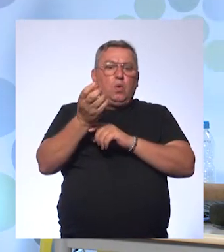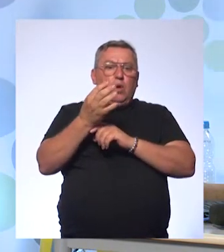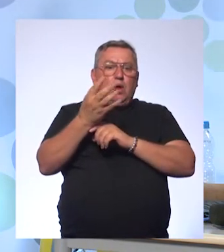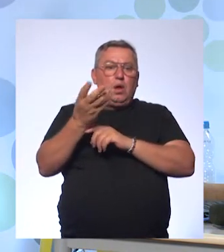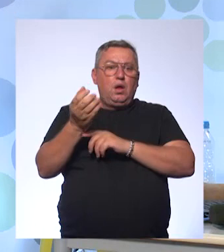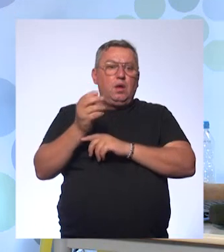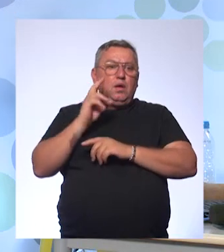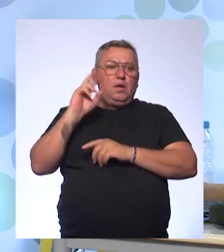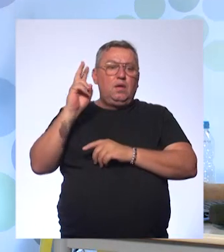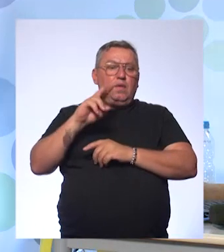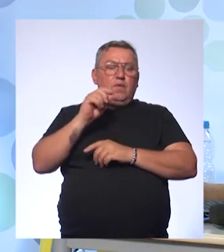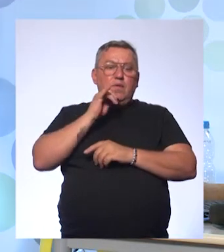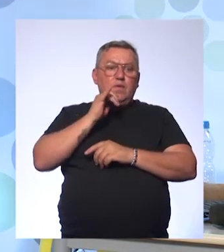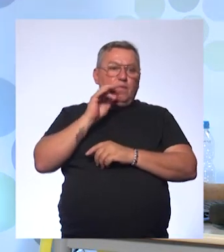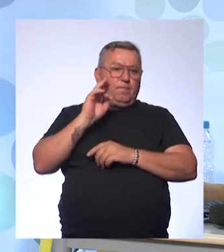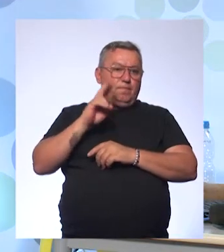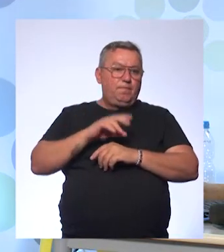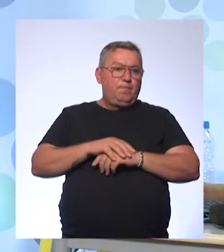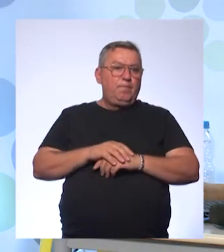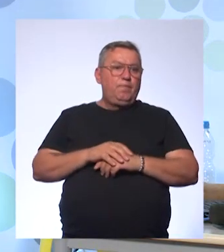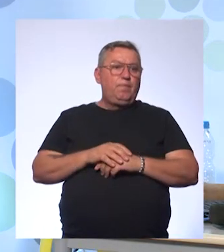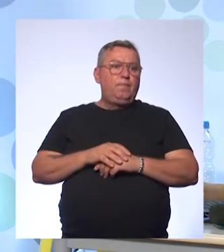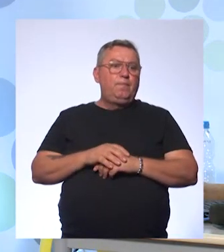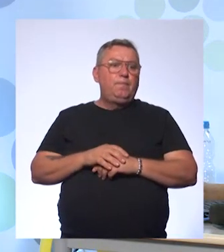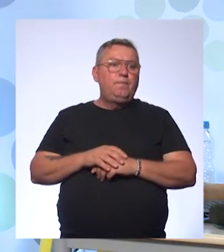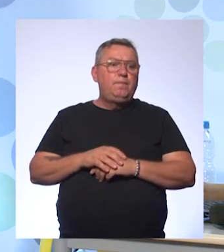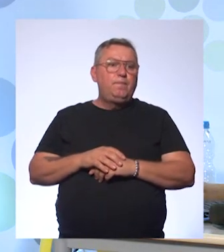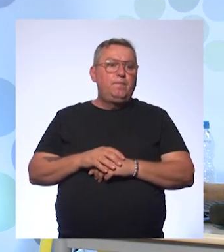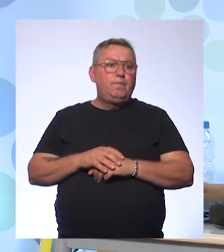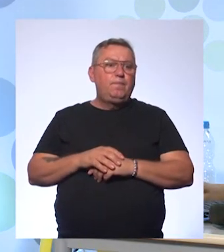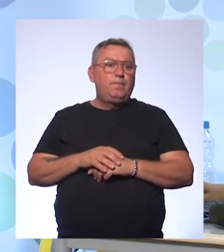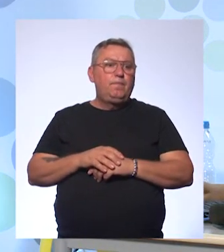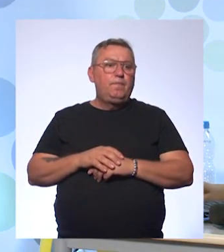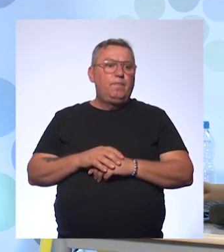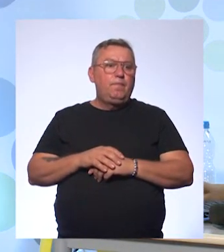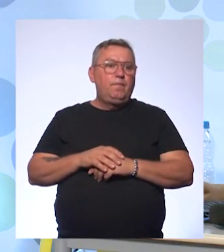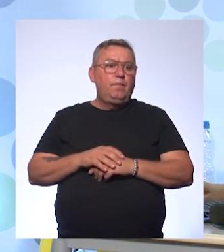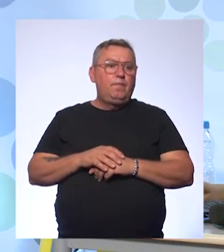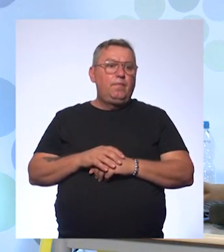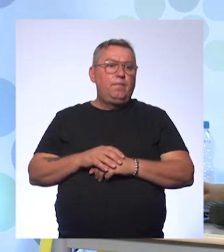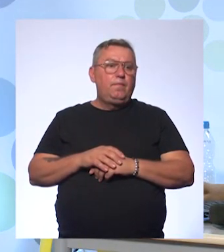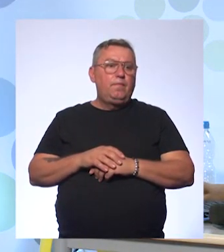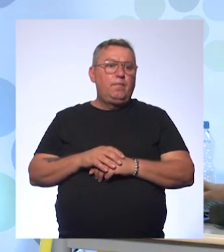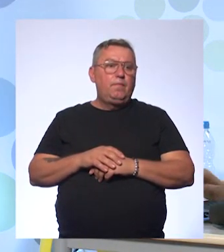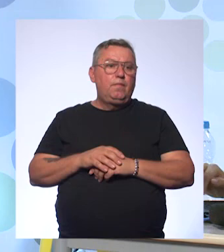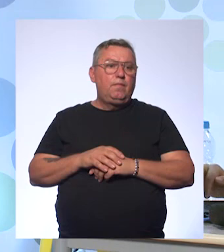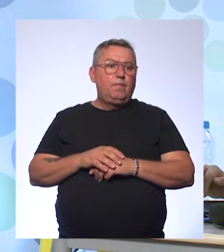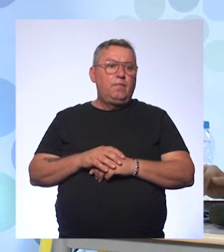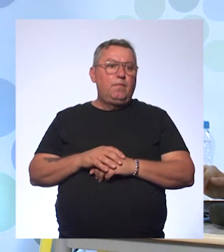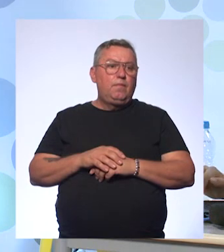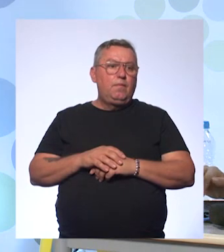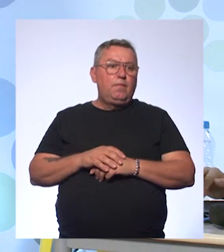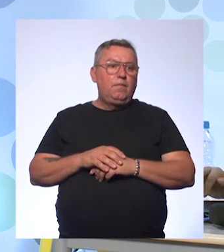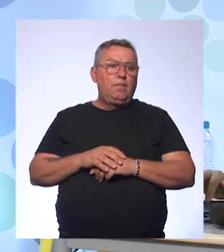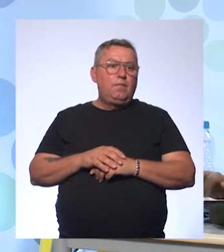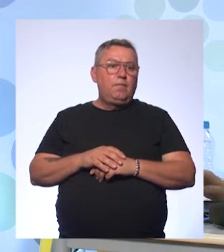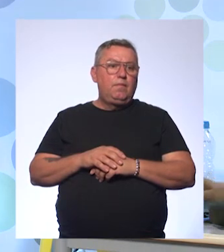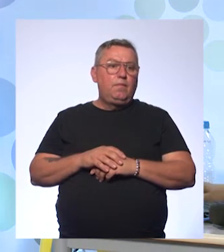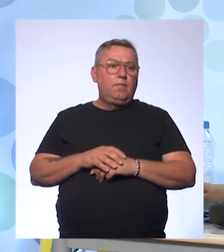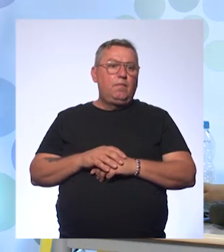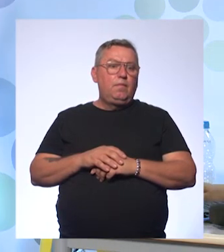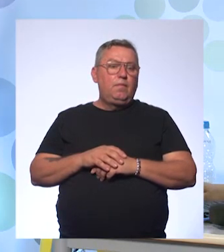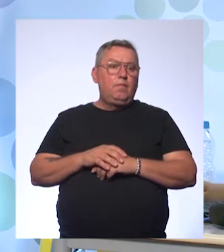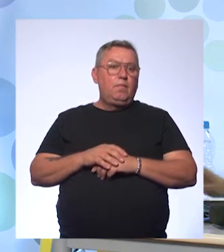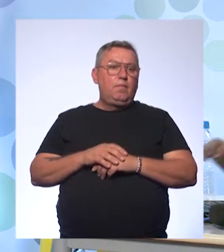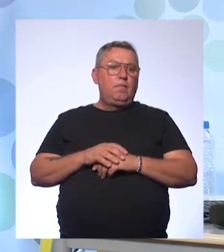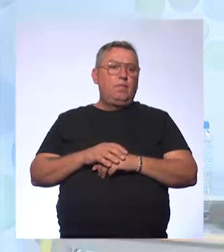Se a gente olhar aqui nessa imagem, vou pegar uma outra corzinha, senão vai ficar muito parecida. Vamos de verde.